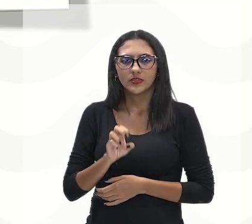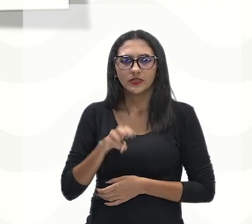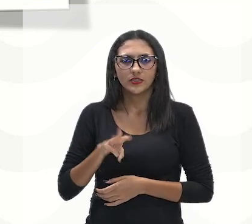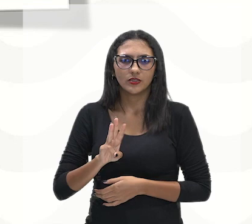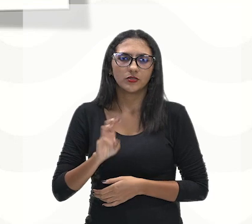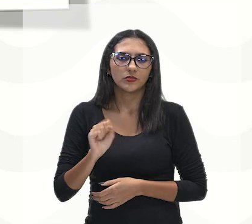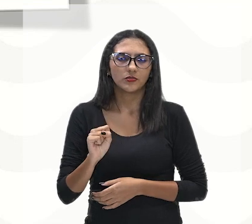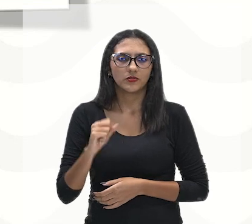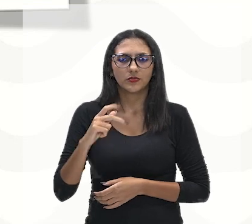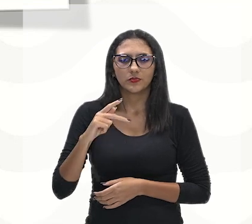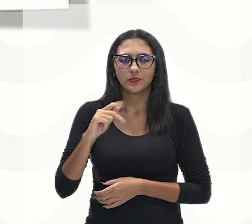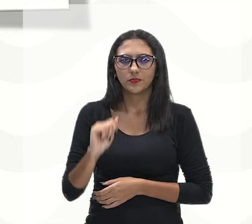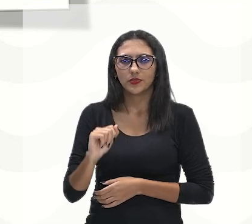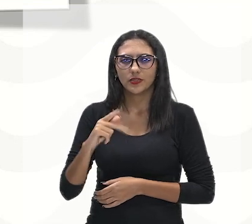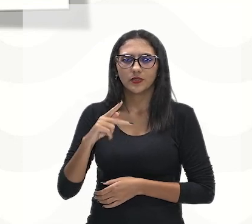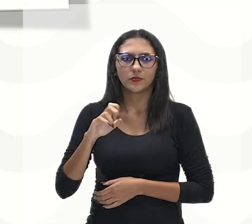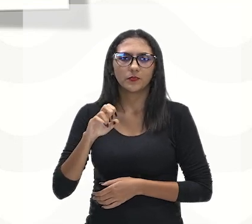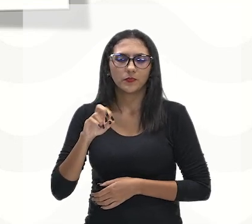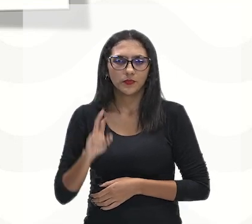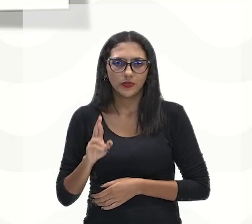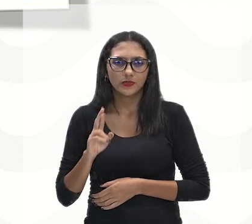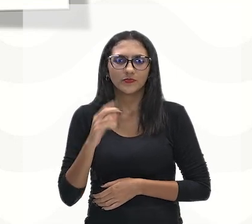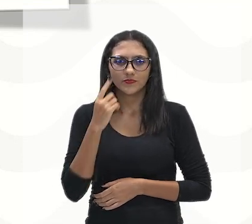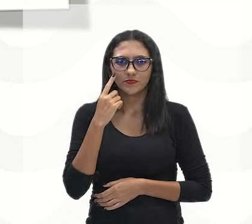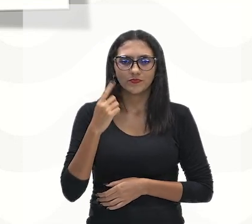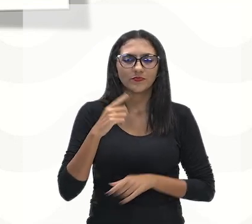temos letter, carta,